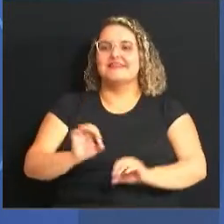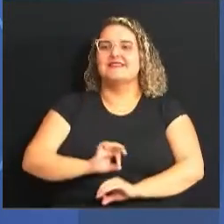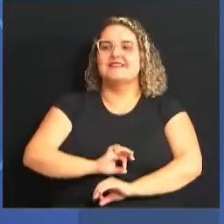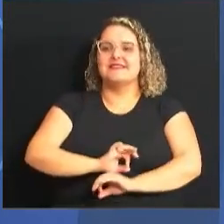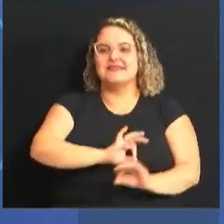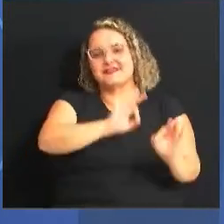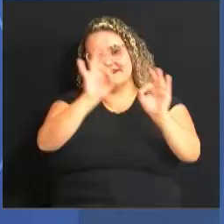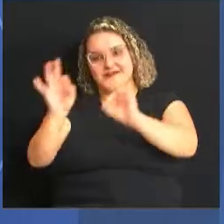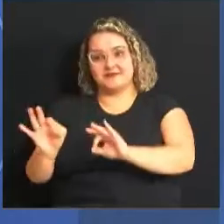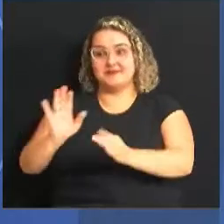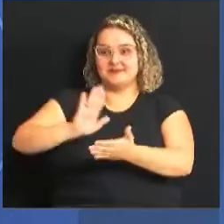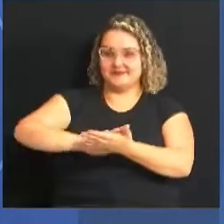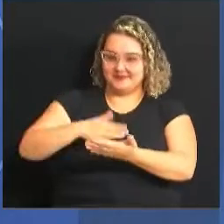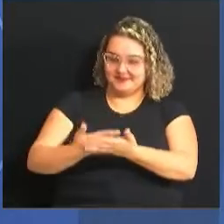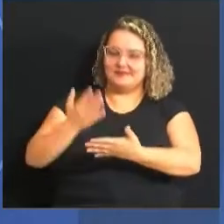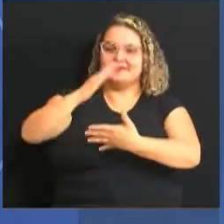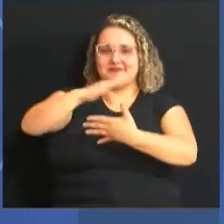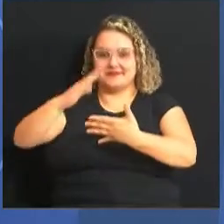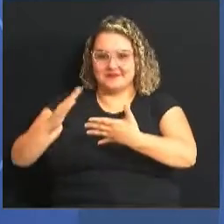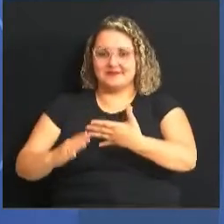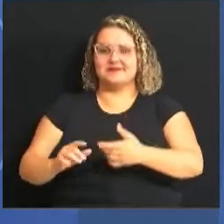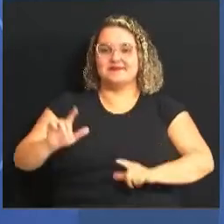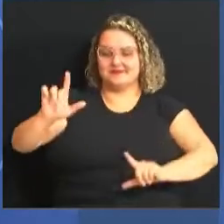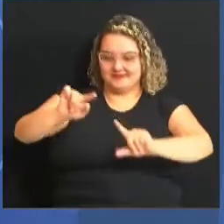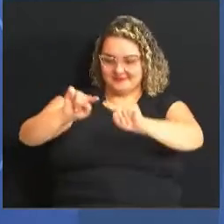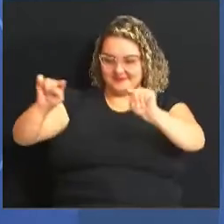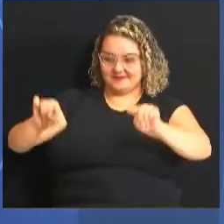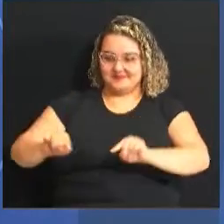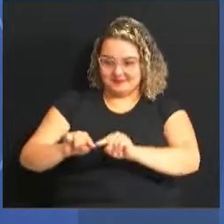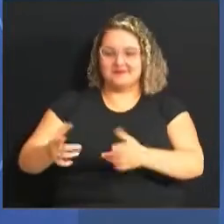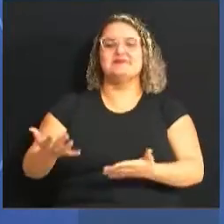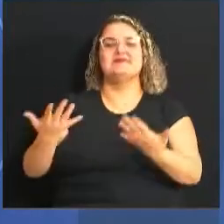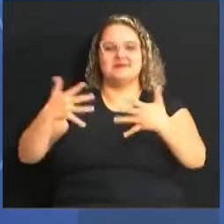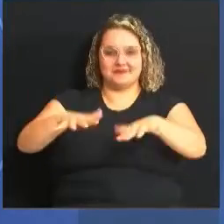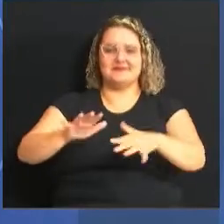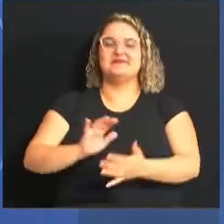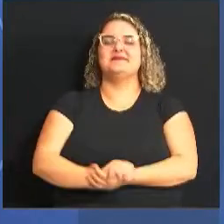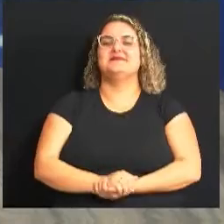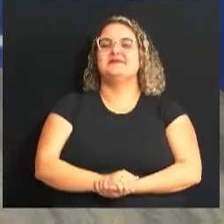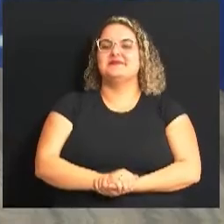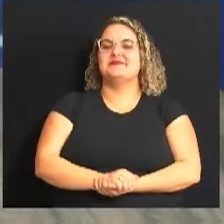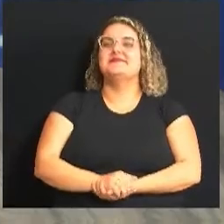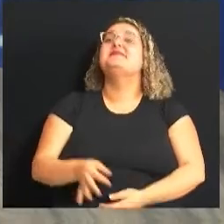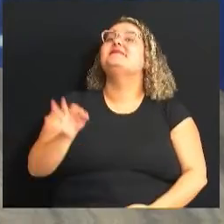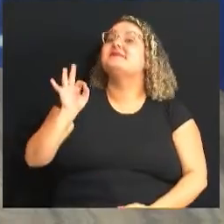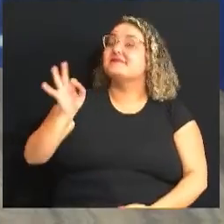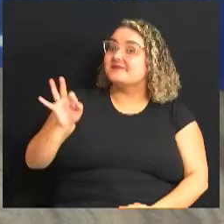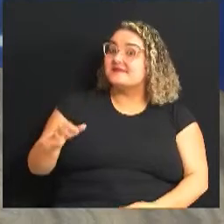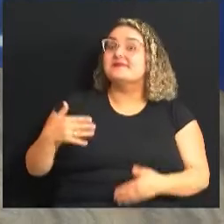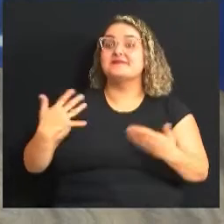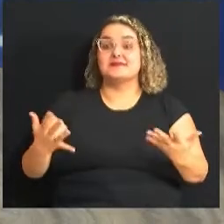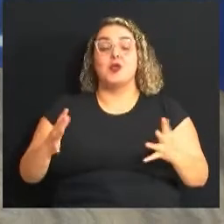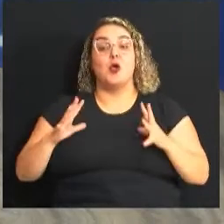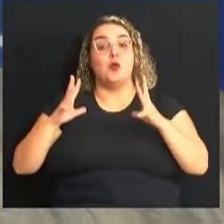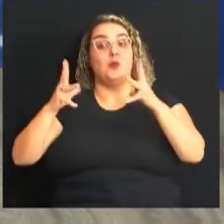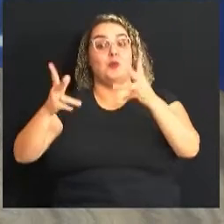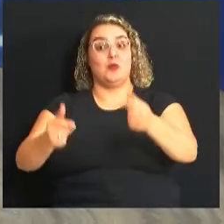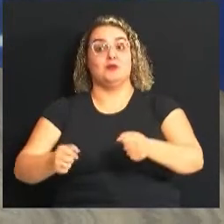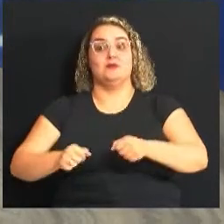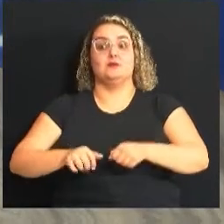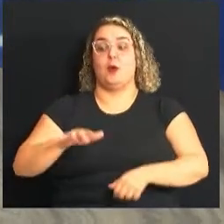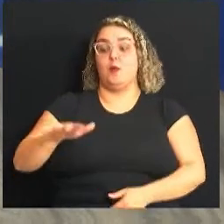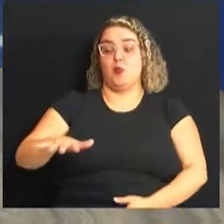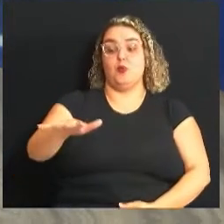com a interpretação em Libras, uma transmissão inclusiva. Exatamente, então, por todos os distritos,